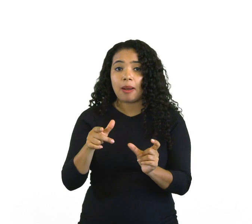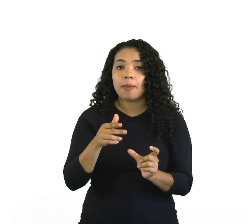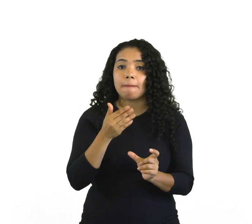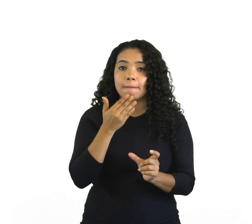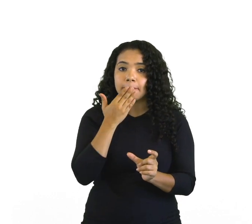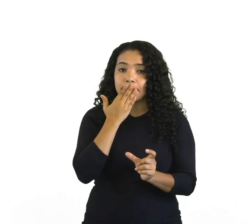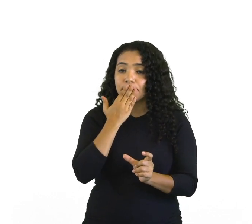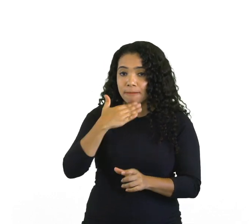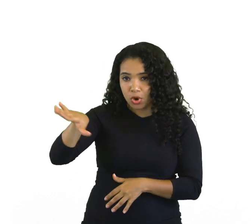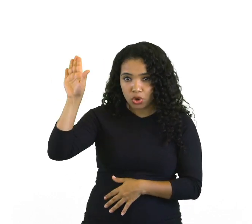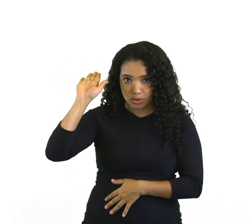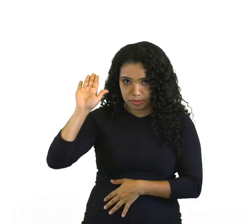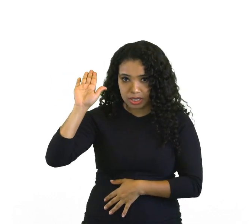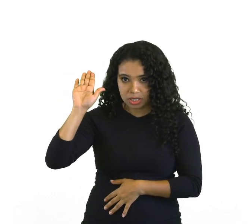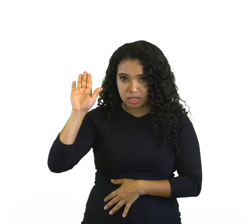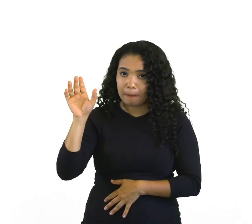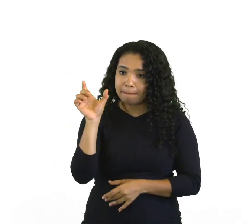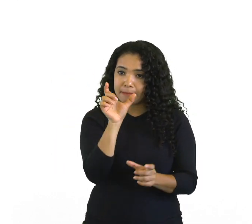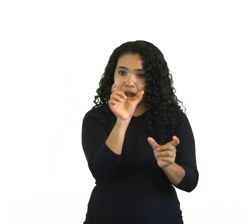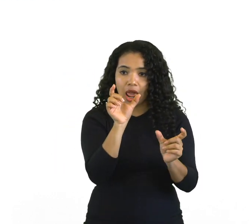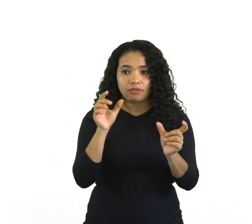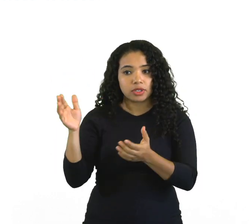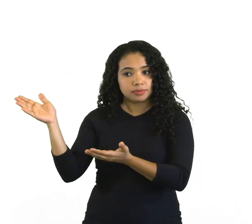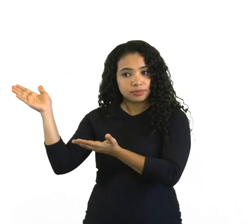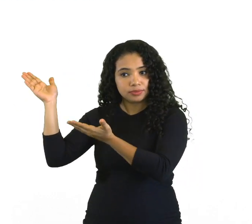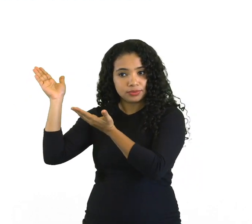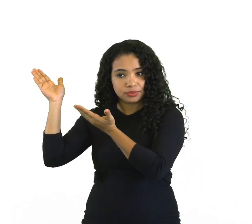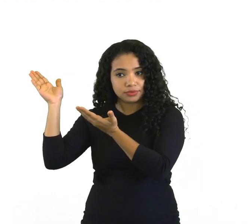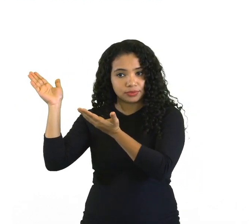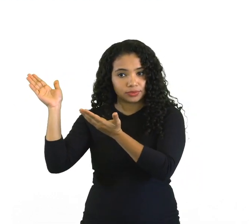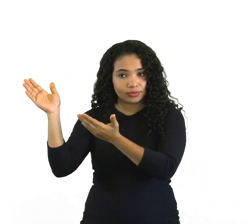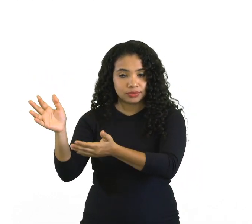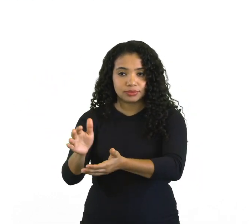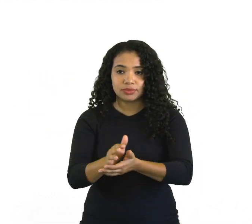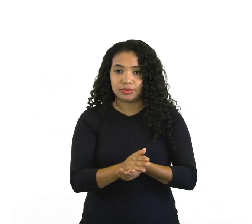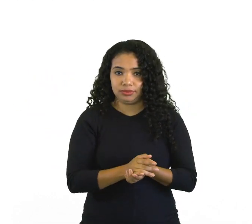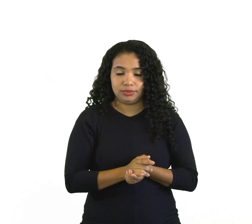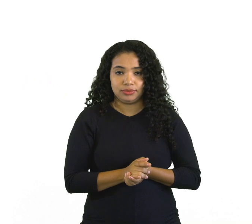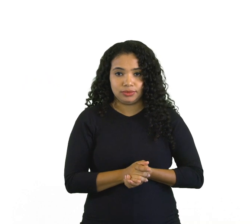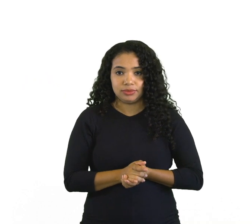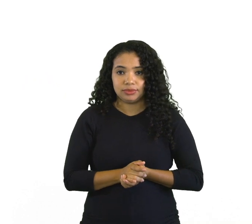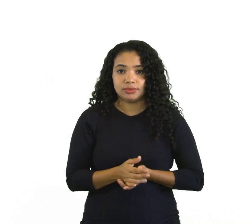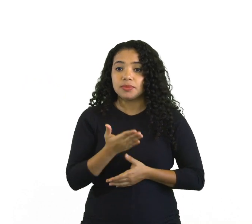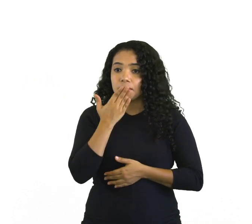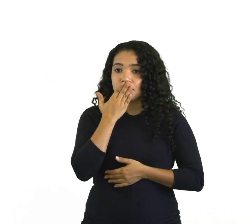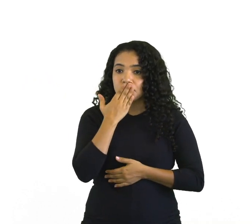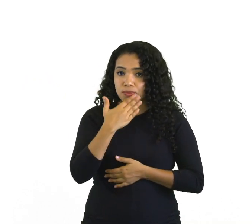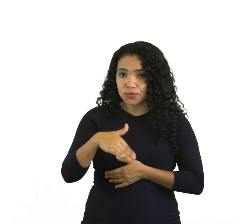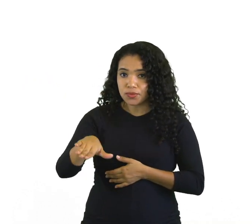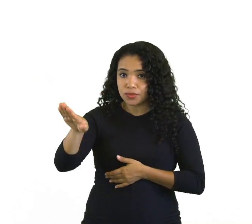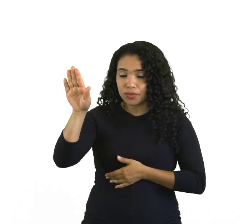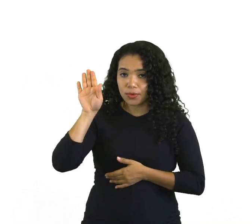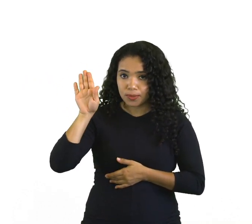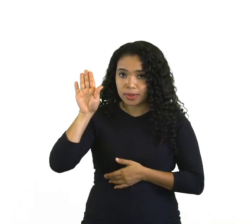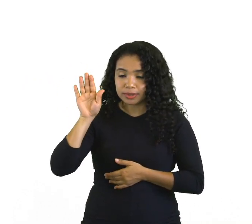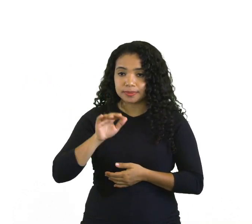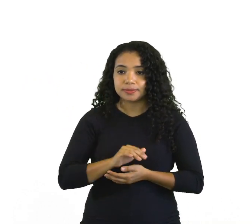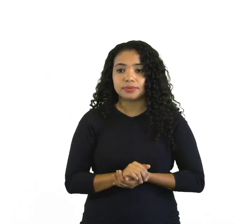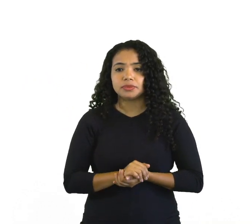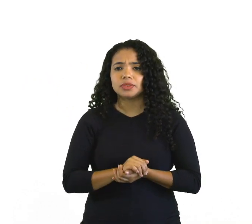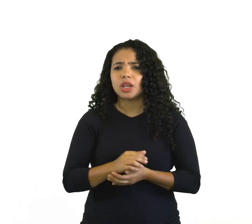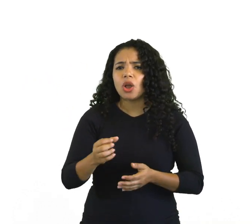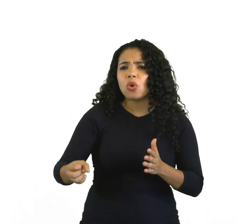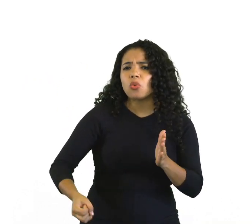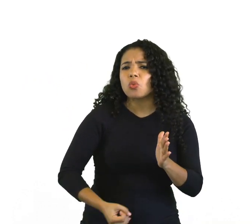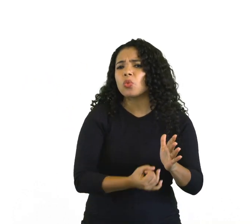situação de promessa. Aí o nosso exemplo. I promise I will study more next semester. Quantas